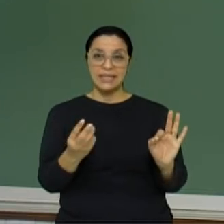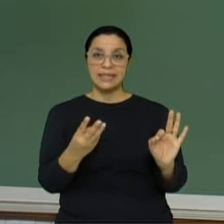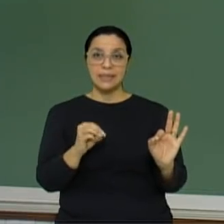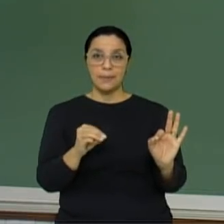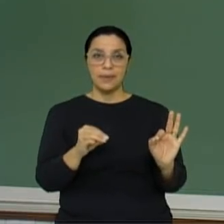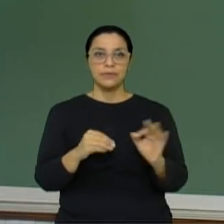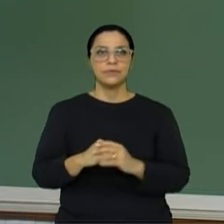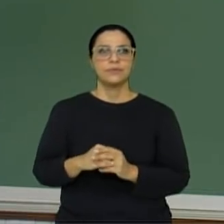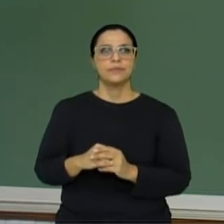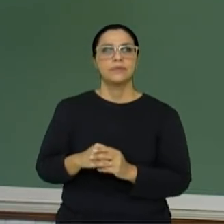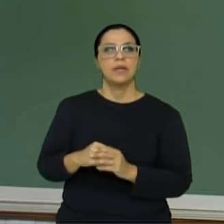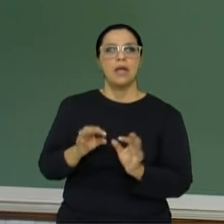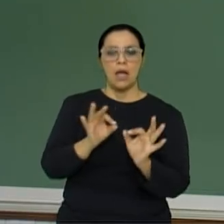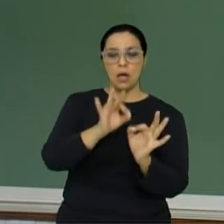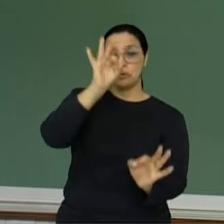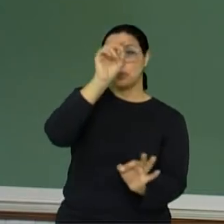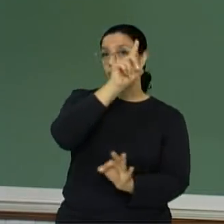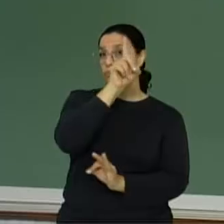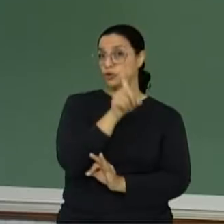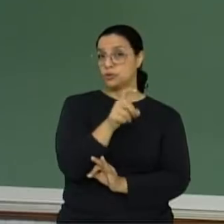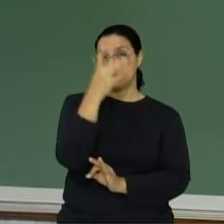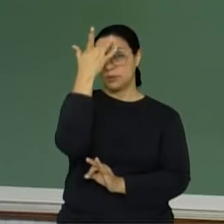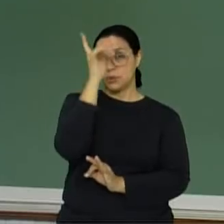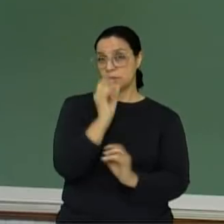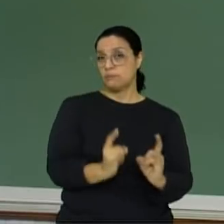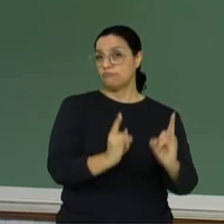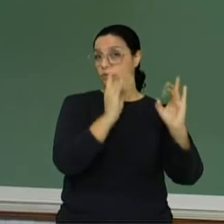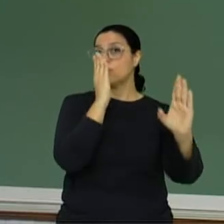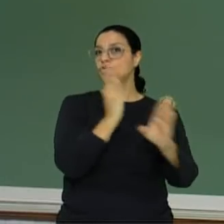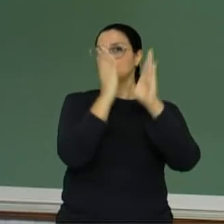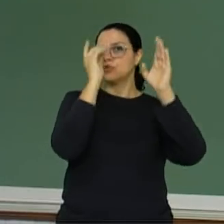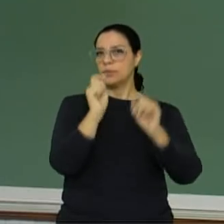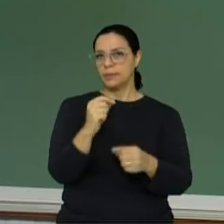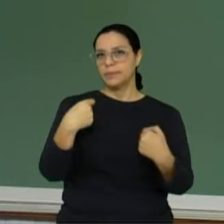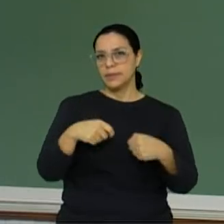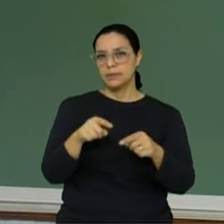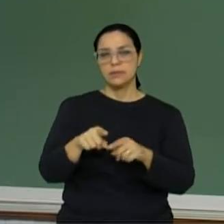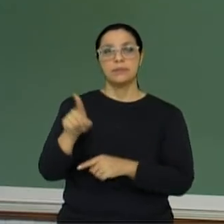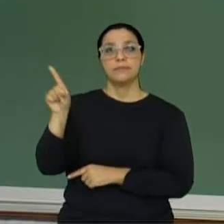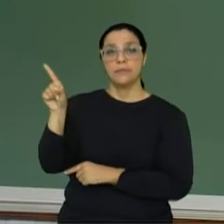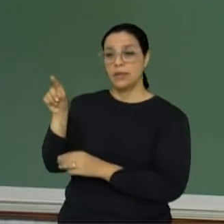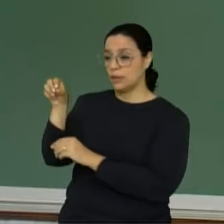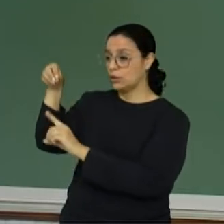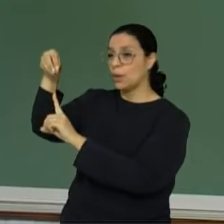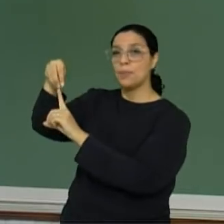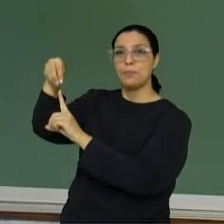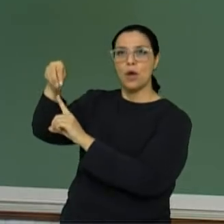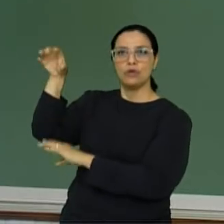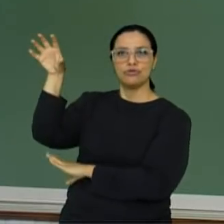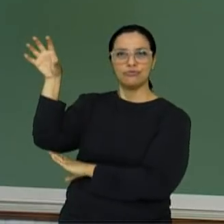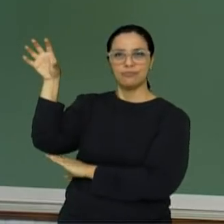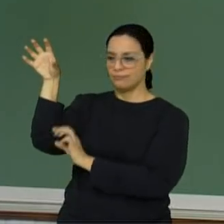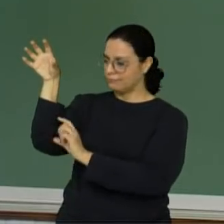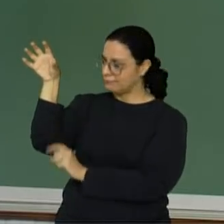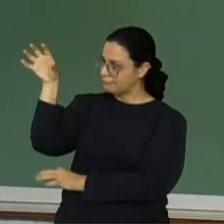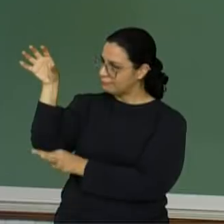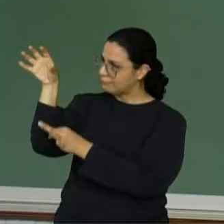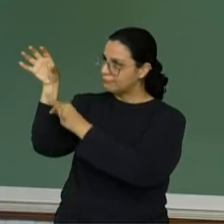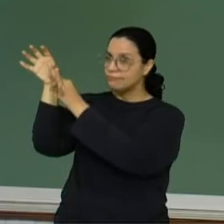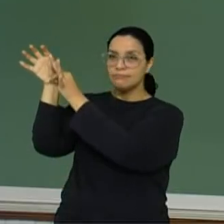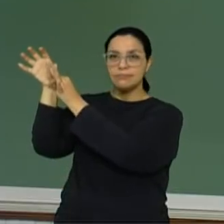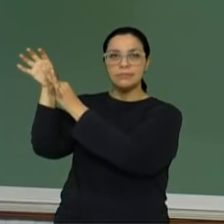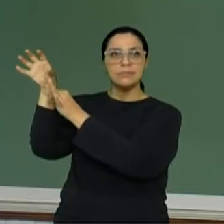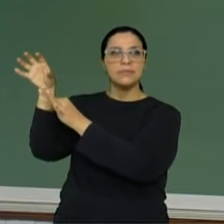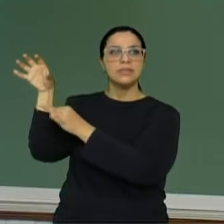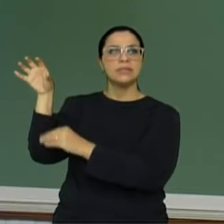tem 30 metros. A altura do prédio eu não sei, é o que eu quero descobrir, beleza? Eu sei que ao mesmo tempo que a sombra